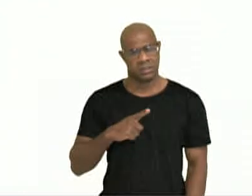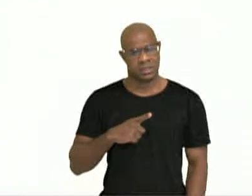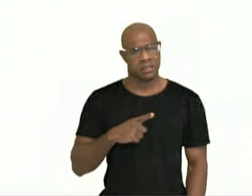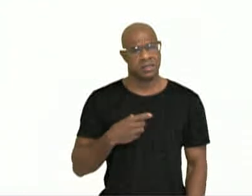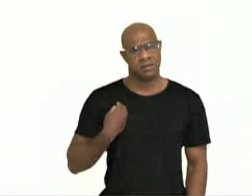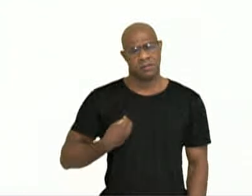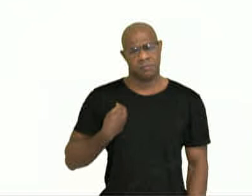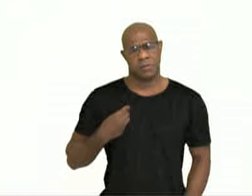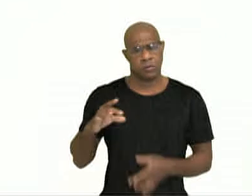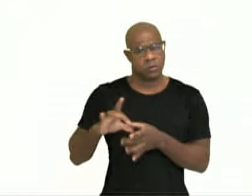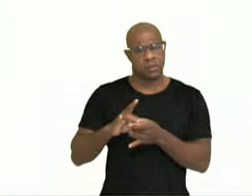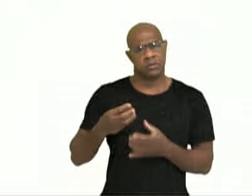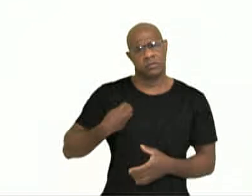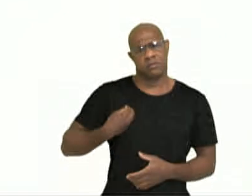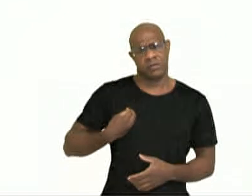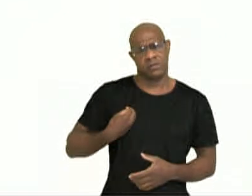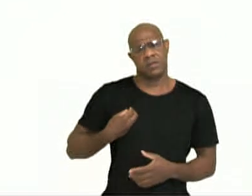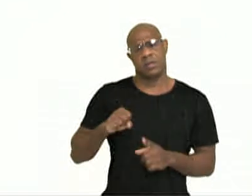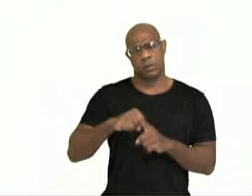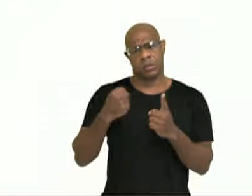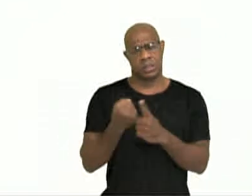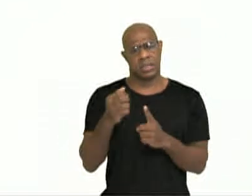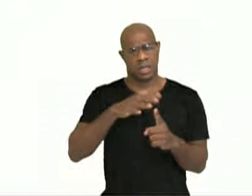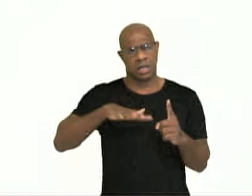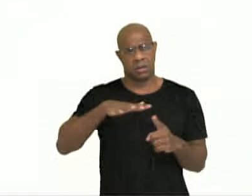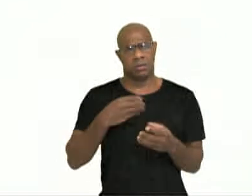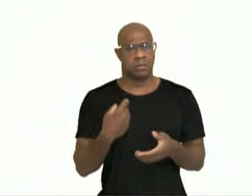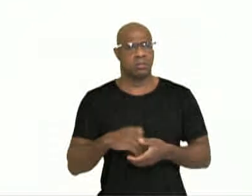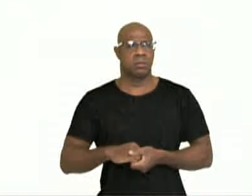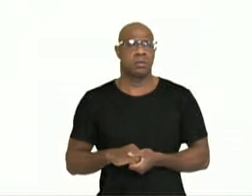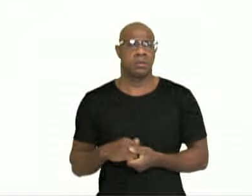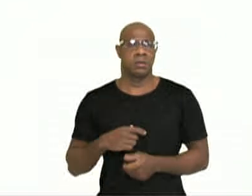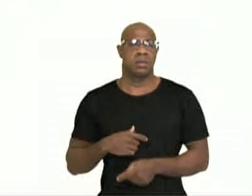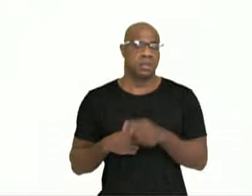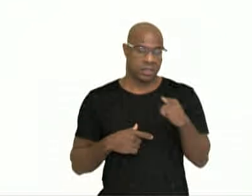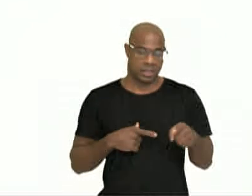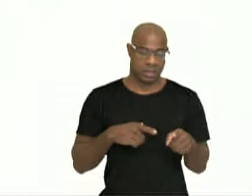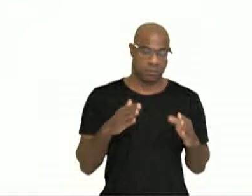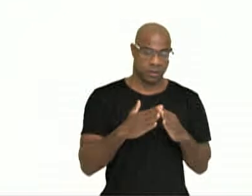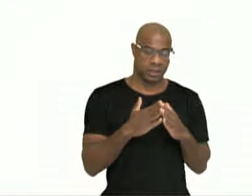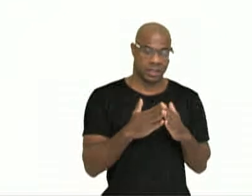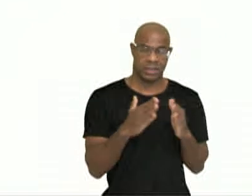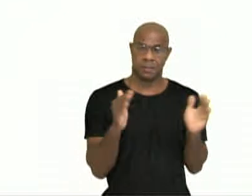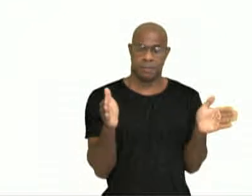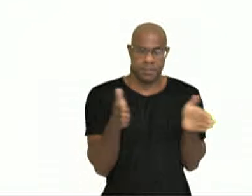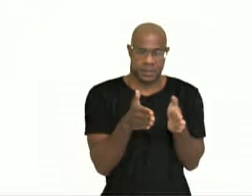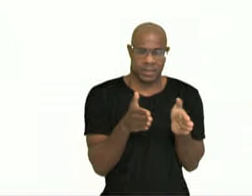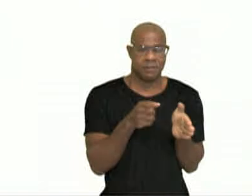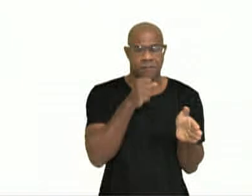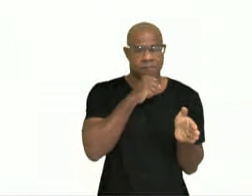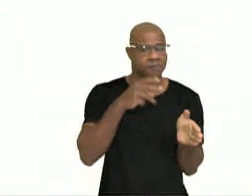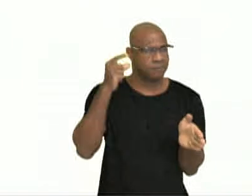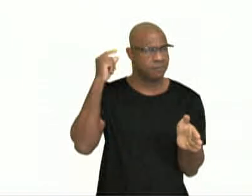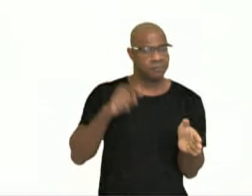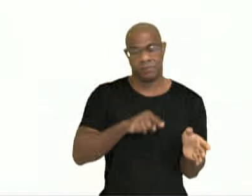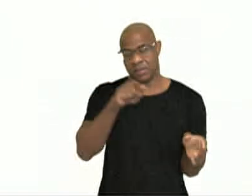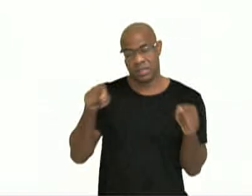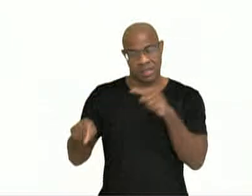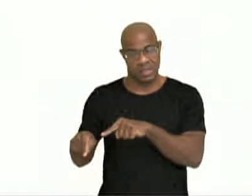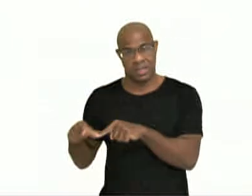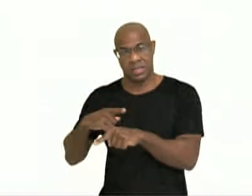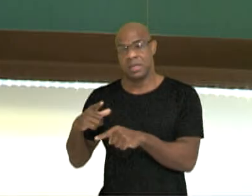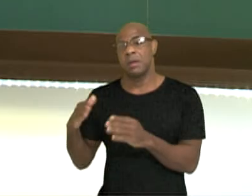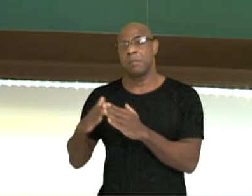contexto social? Não, né? Por quê? Porque a Alicia mora em uma casa pequena e antiga, e já Jaime mora